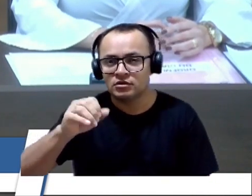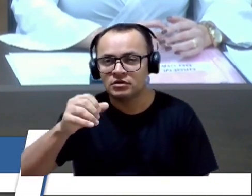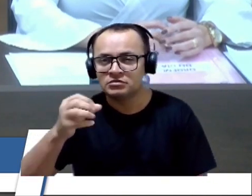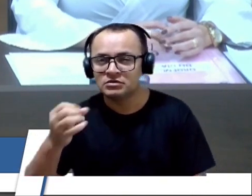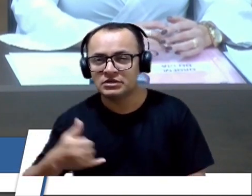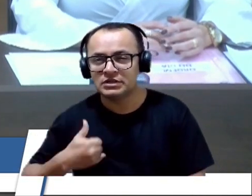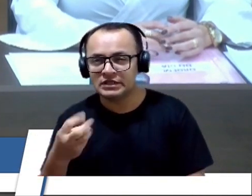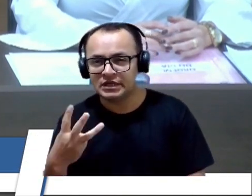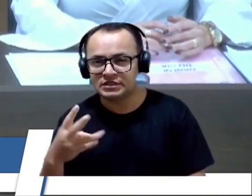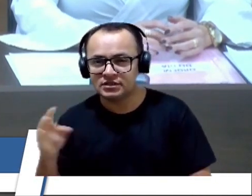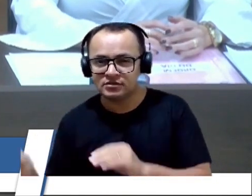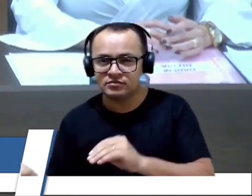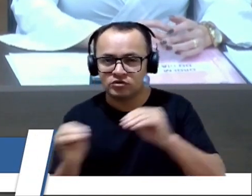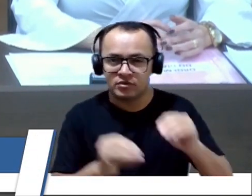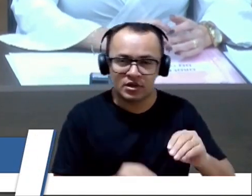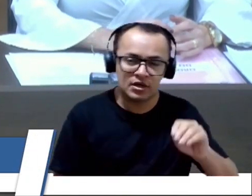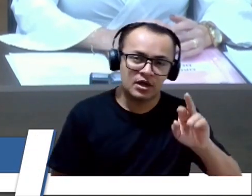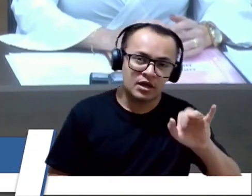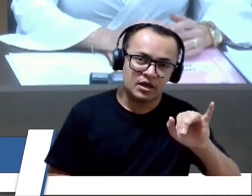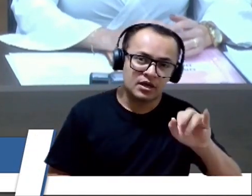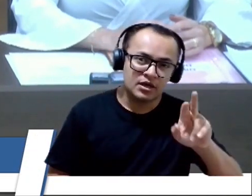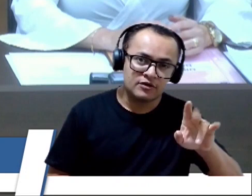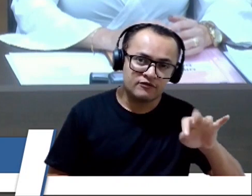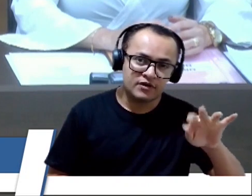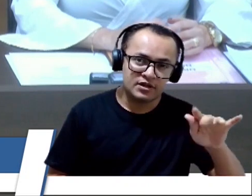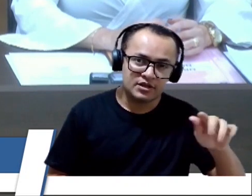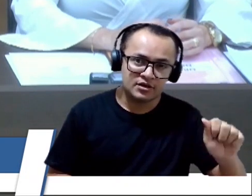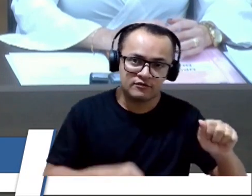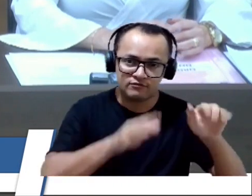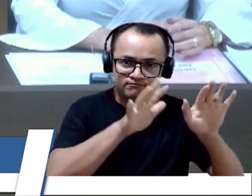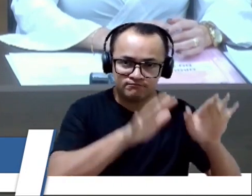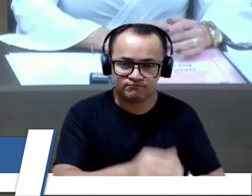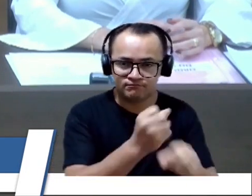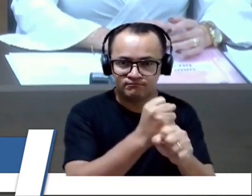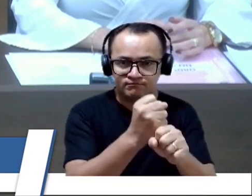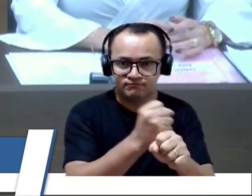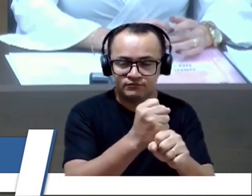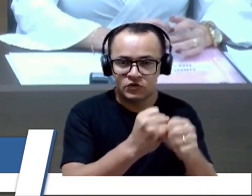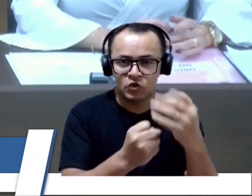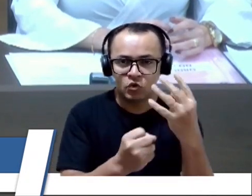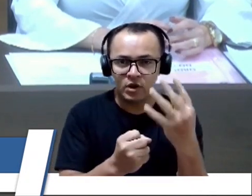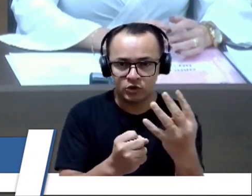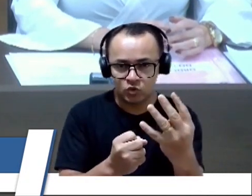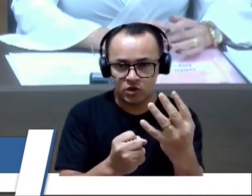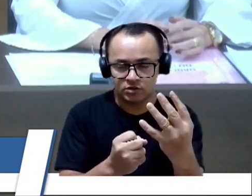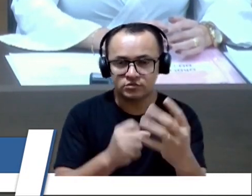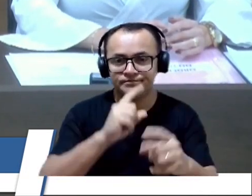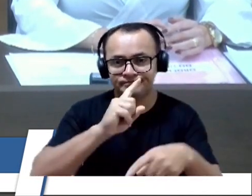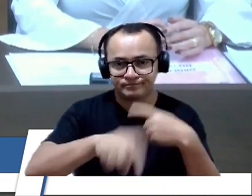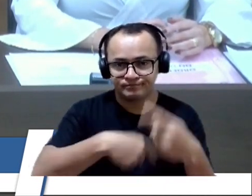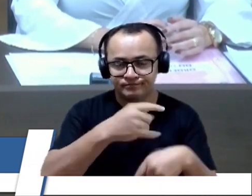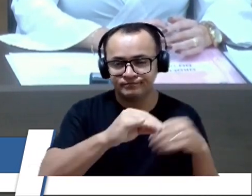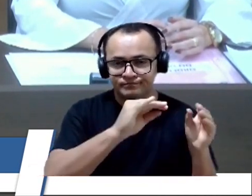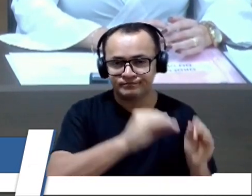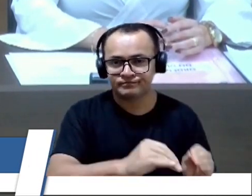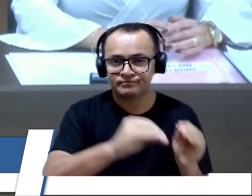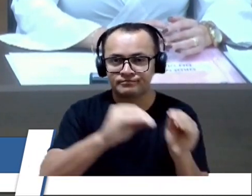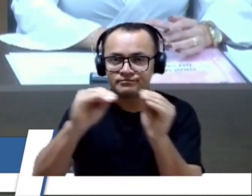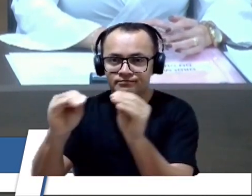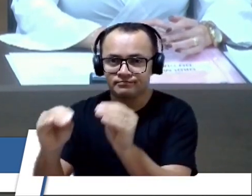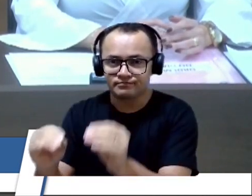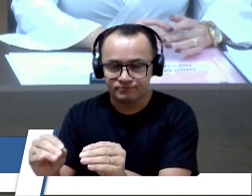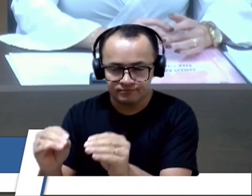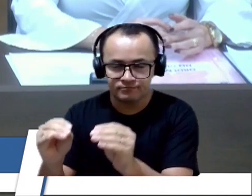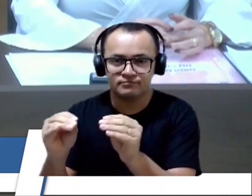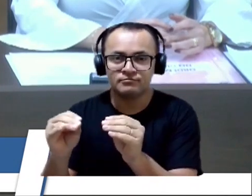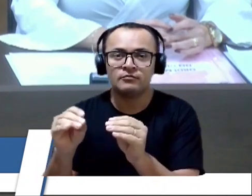Rifânia, onde permaneceram por cerca de 4 anos, quando tiveram que sair após receber indenização diante